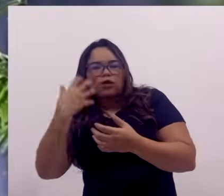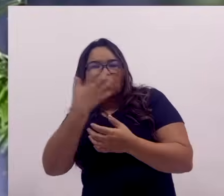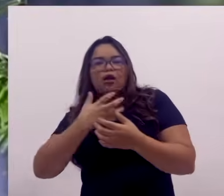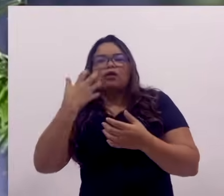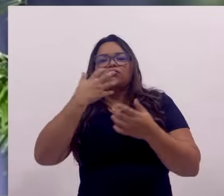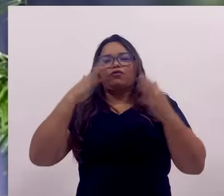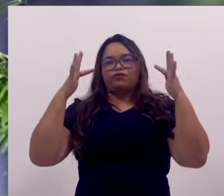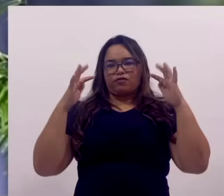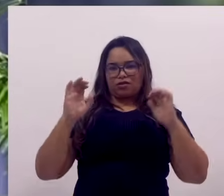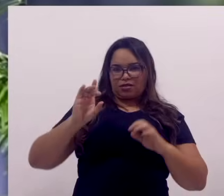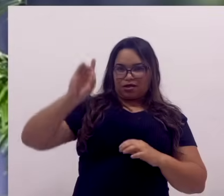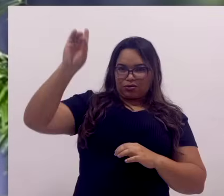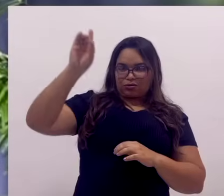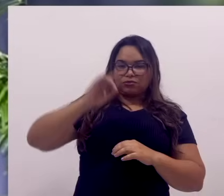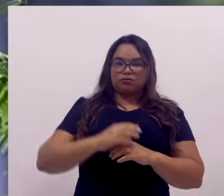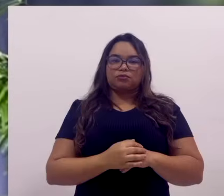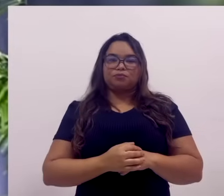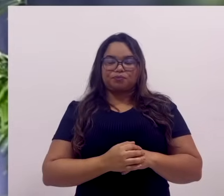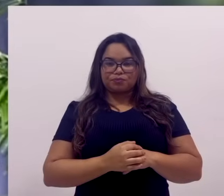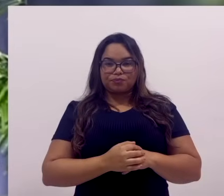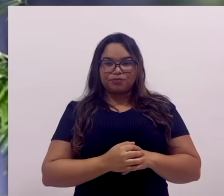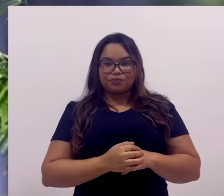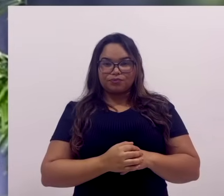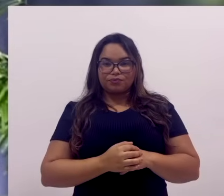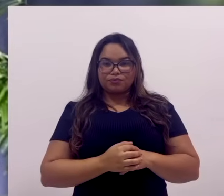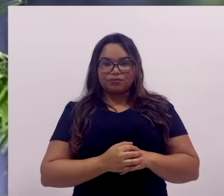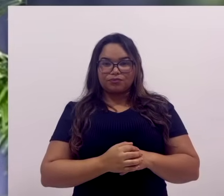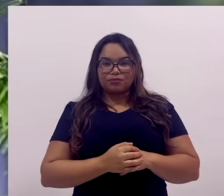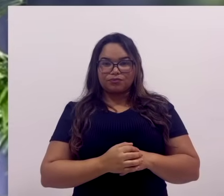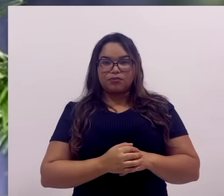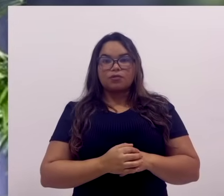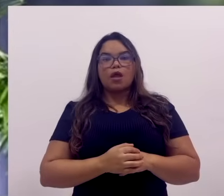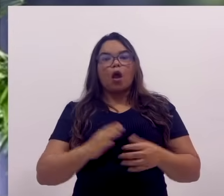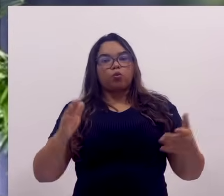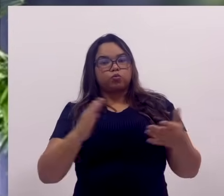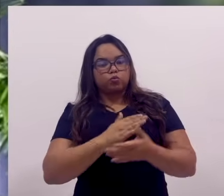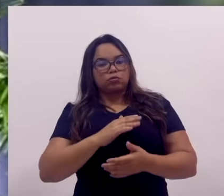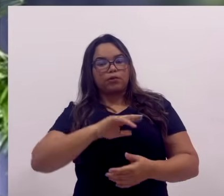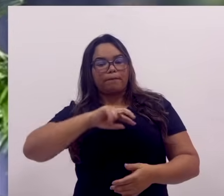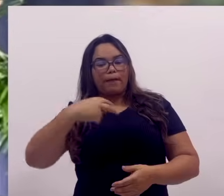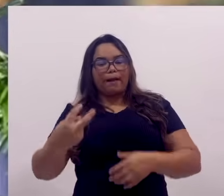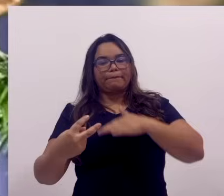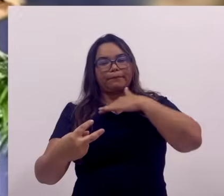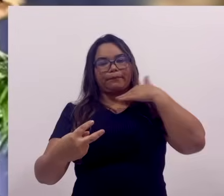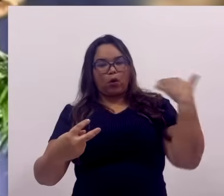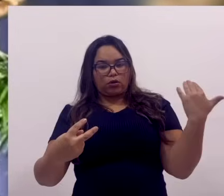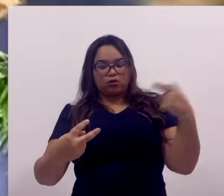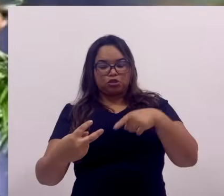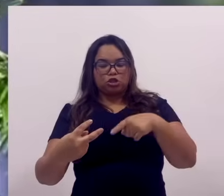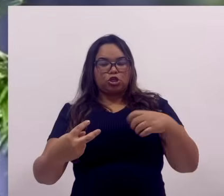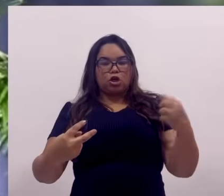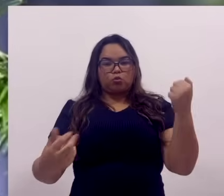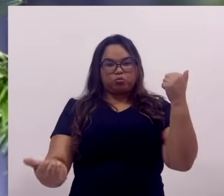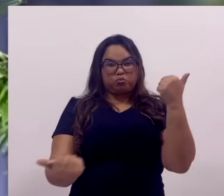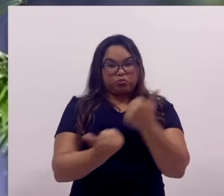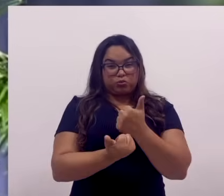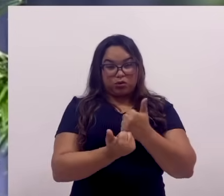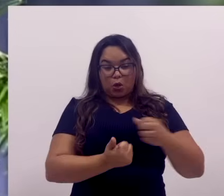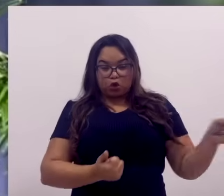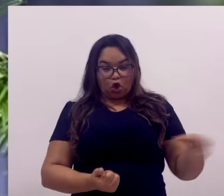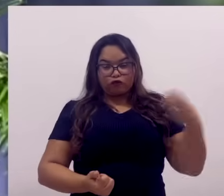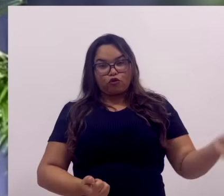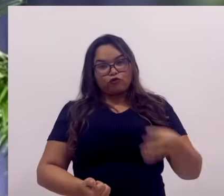Não com bombas. E morriam por sua fé enquanto outros se levantavam e tomavam seu lugar.